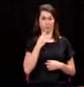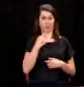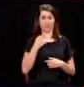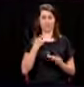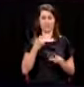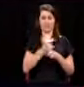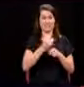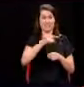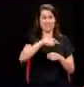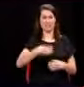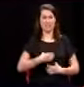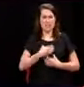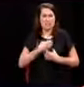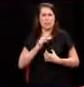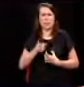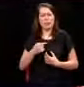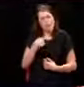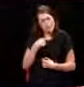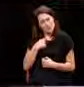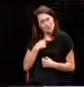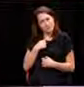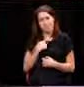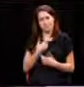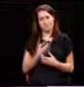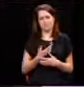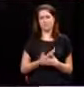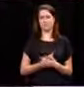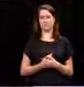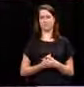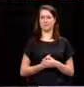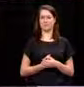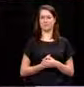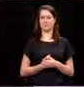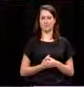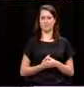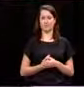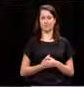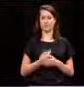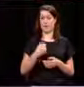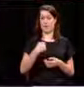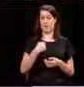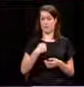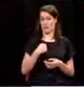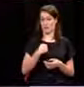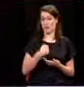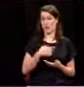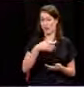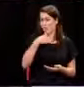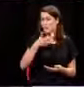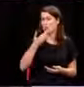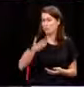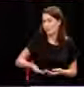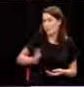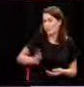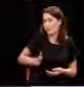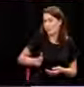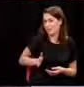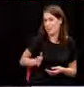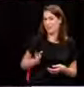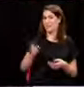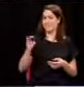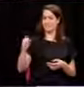serviço? Eu posso dar-nos a nossa pequena experiência que tivemos já com a Servine, que foi o